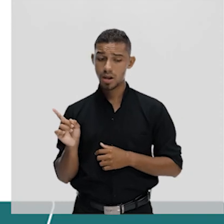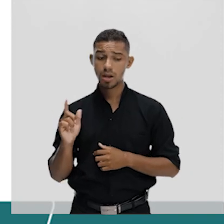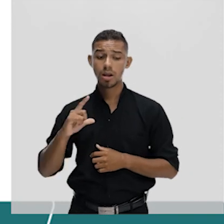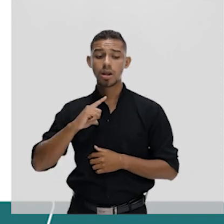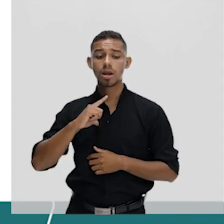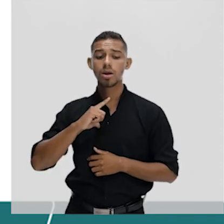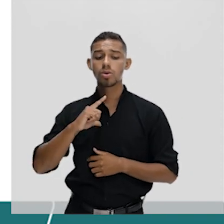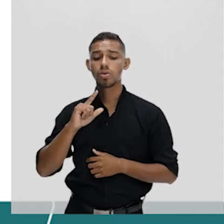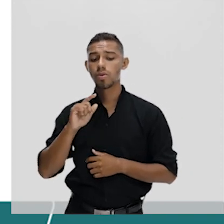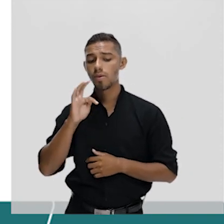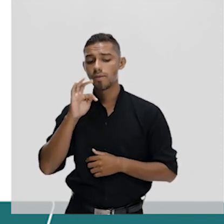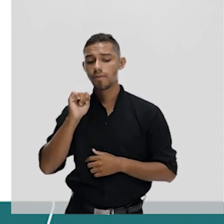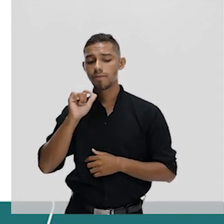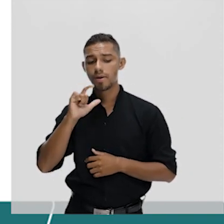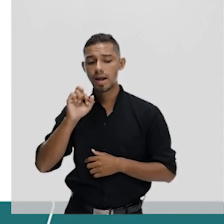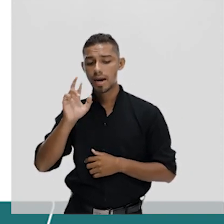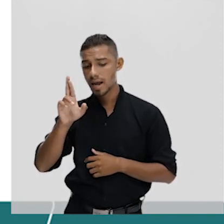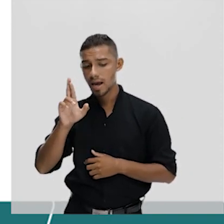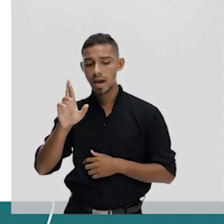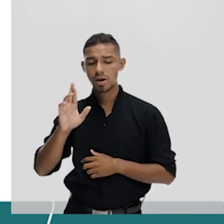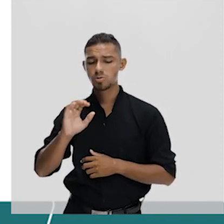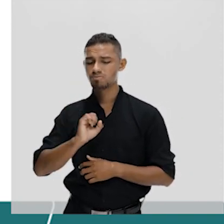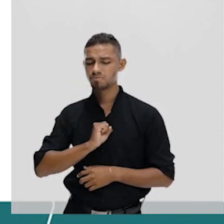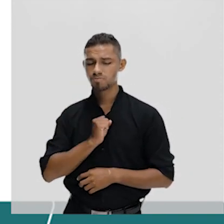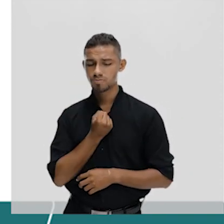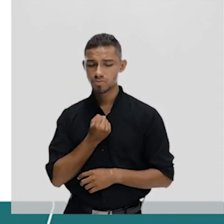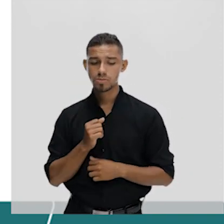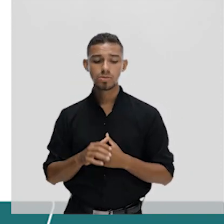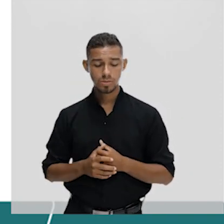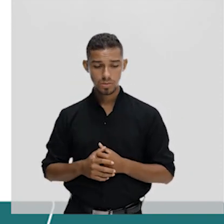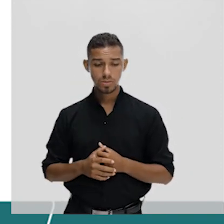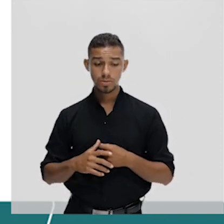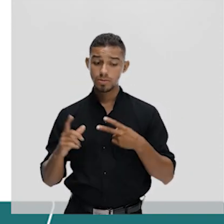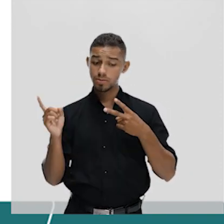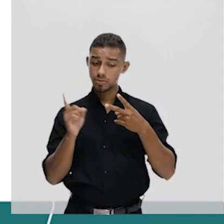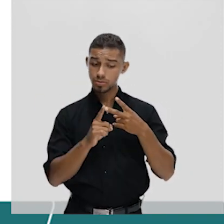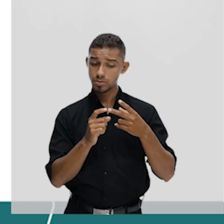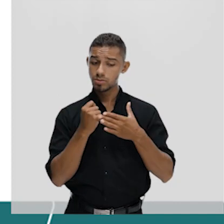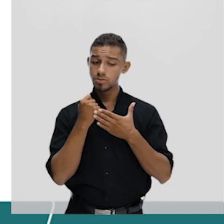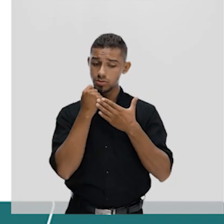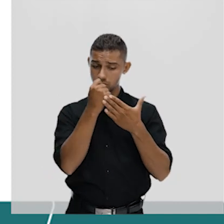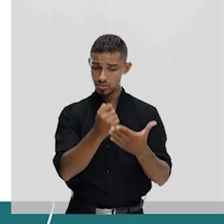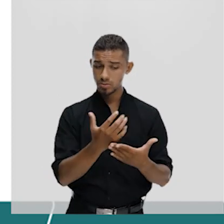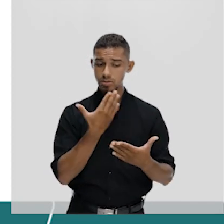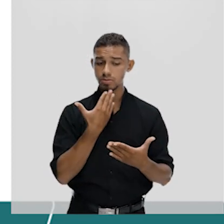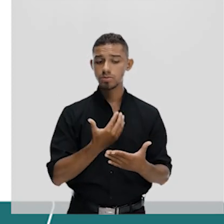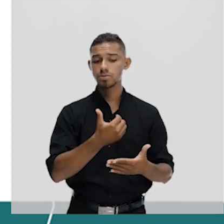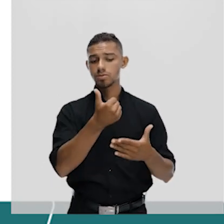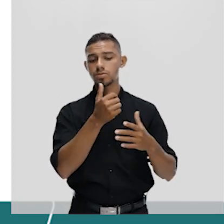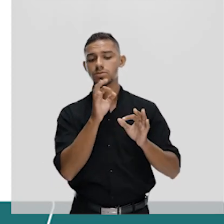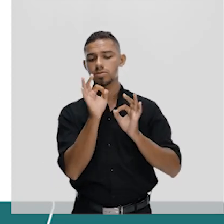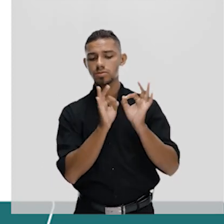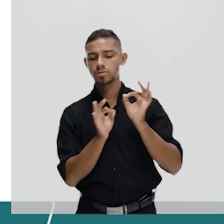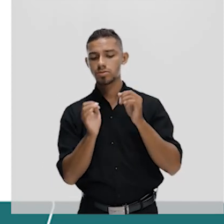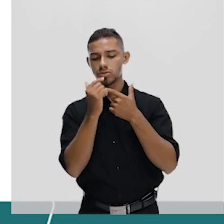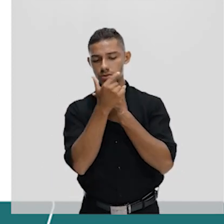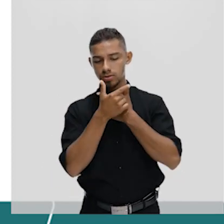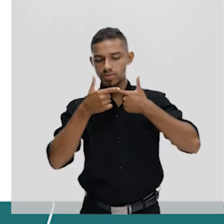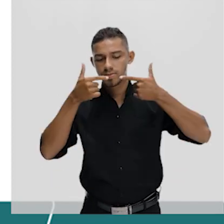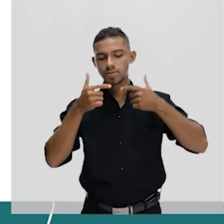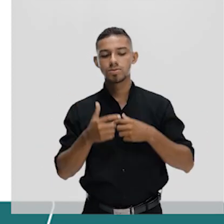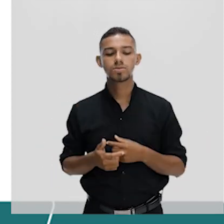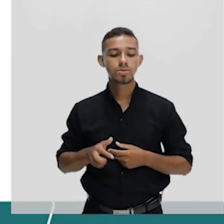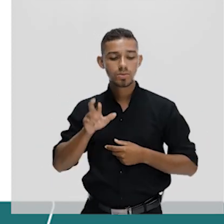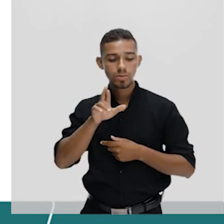relacionando a nenhum sujeito, né, a nenhuma pessoa gramatical. Ajudar é a melhor forma de gratidão. Rir é